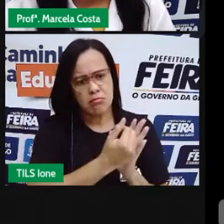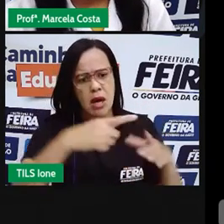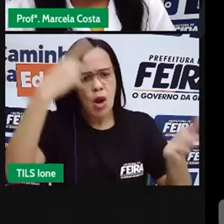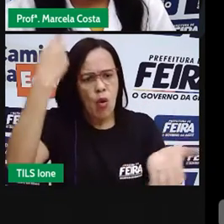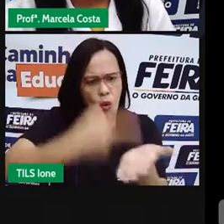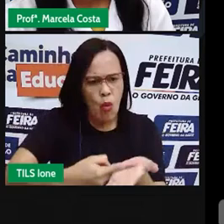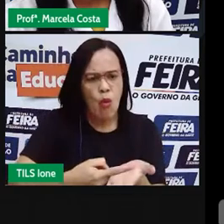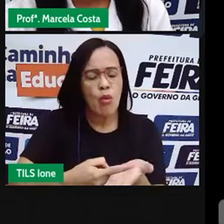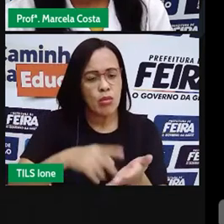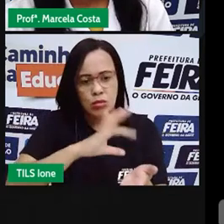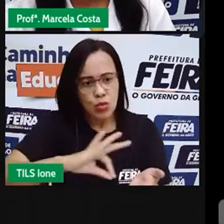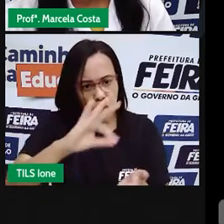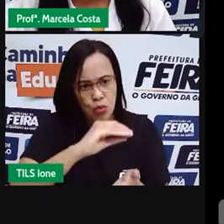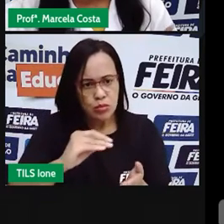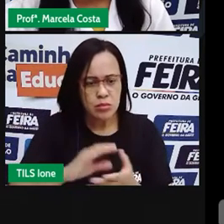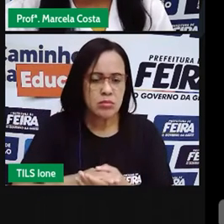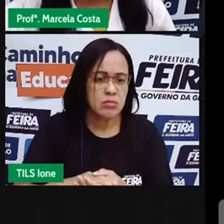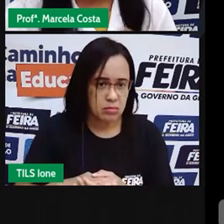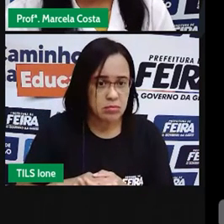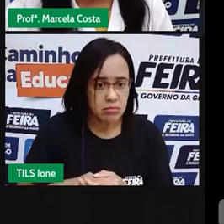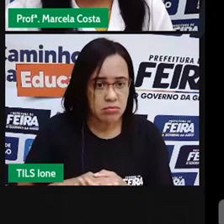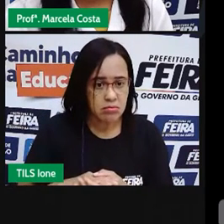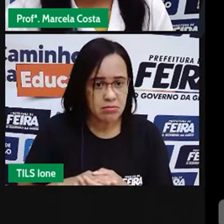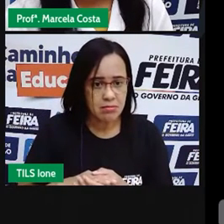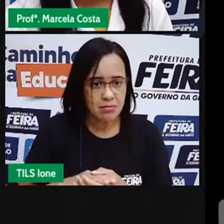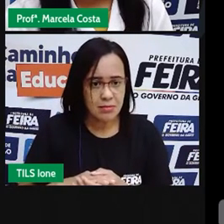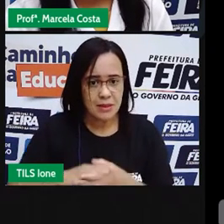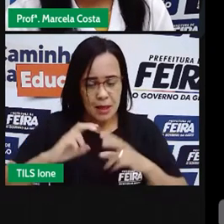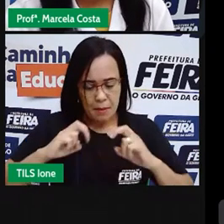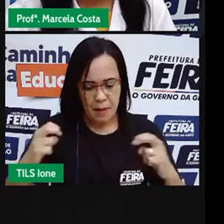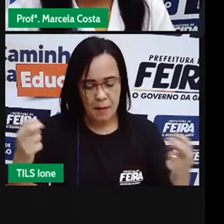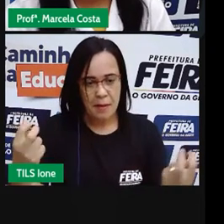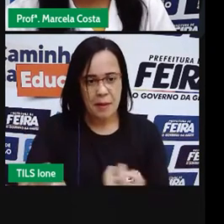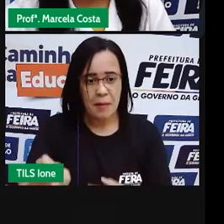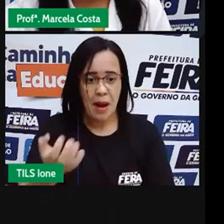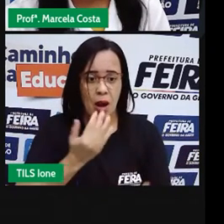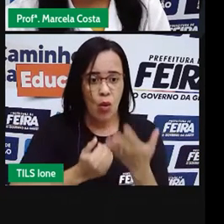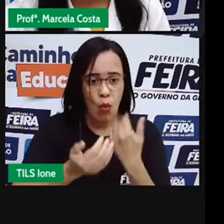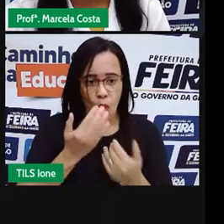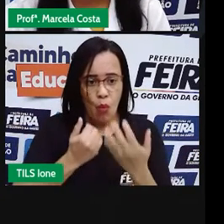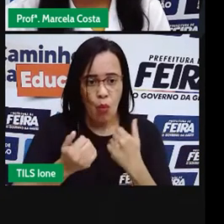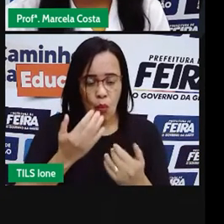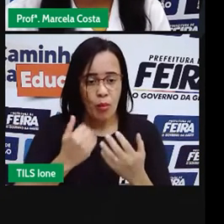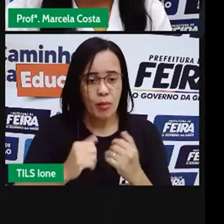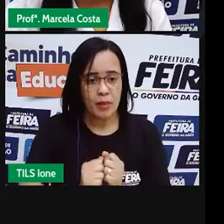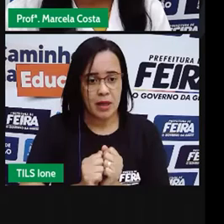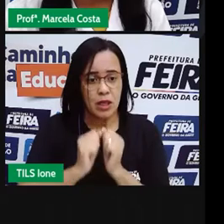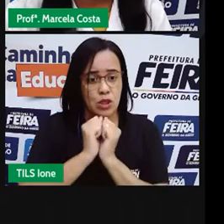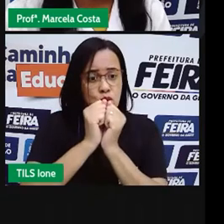o e combina de quando sua causa da refeição não conversar